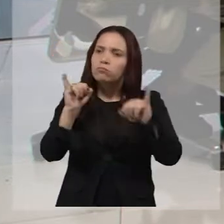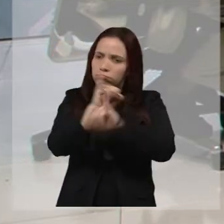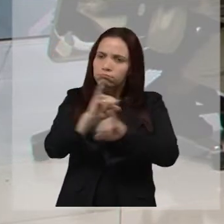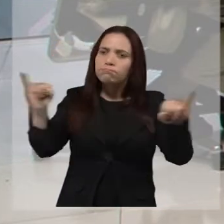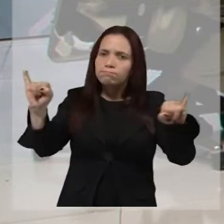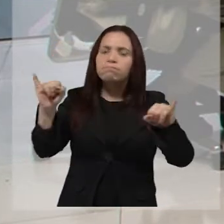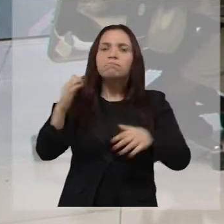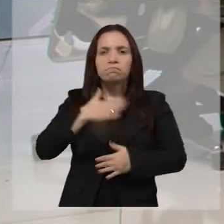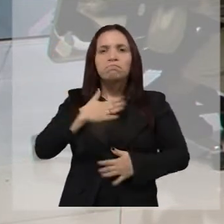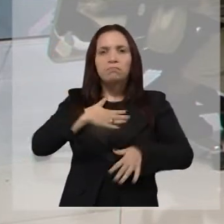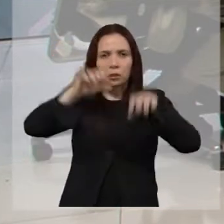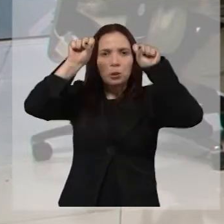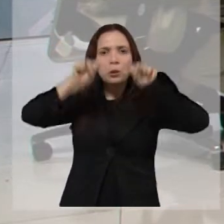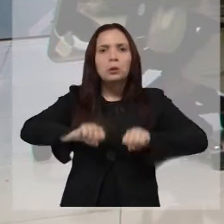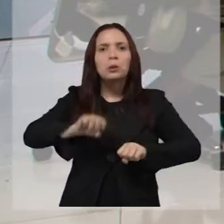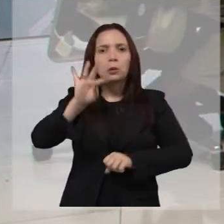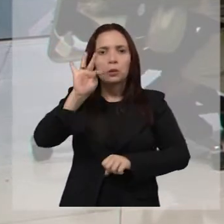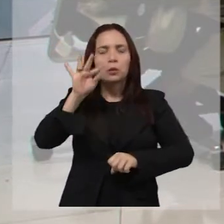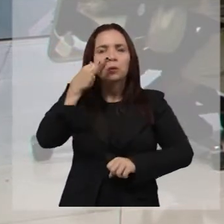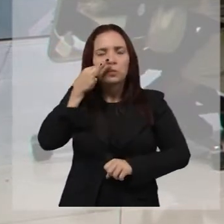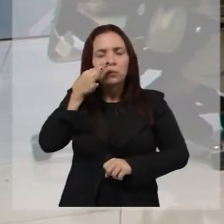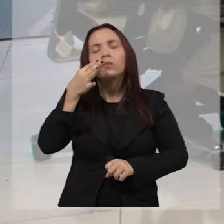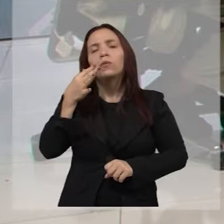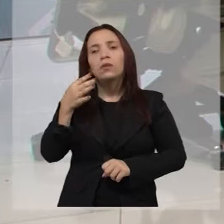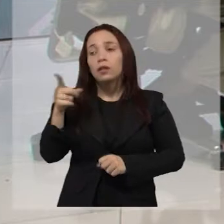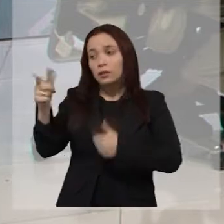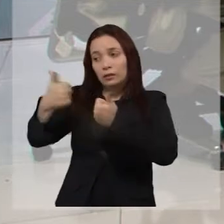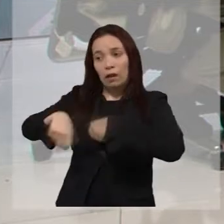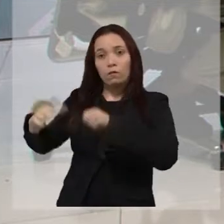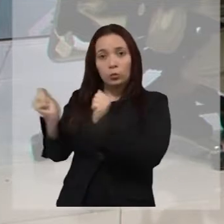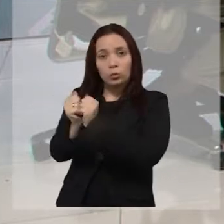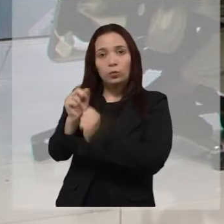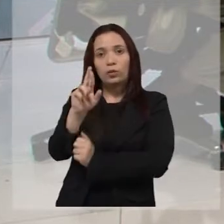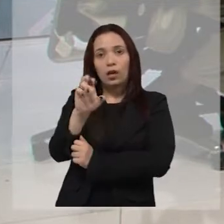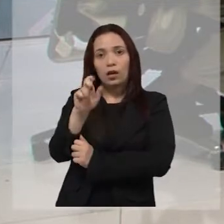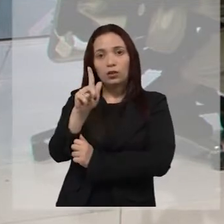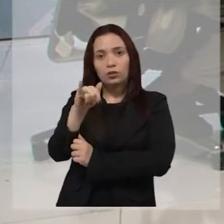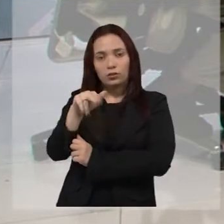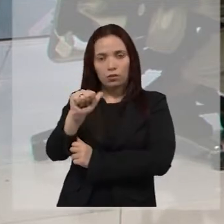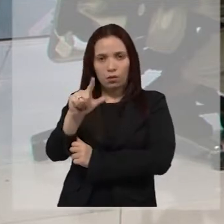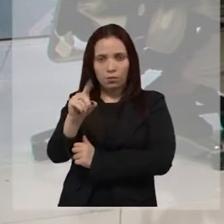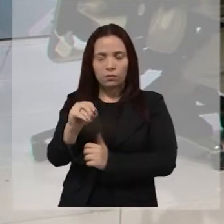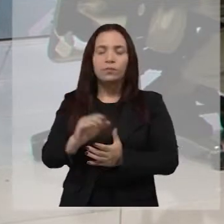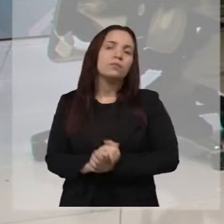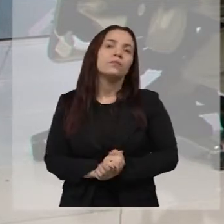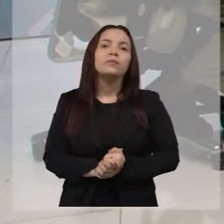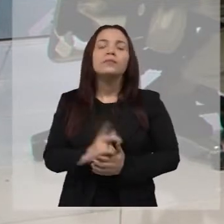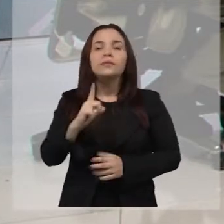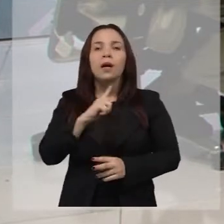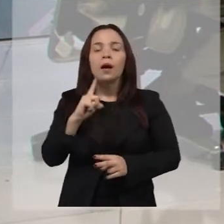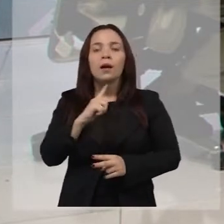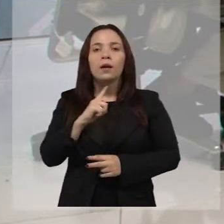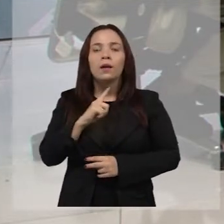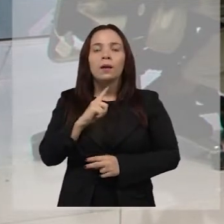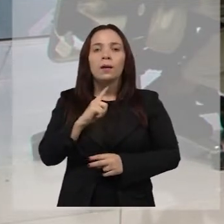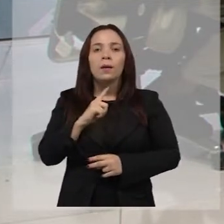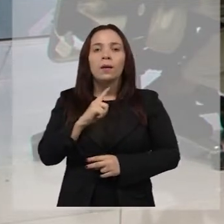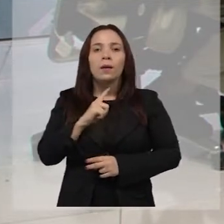de dar esse testemunho, o doutor Reginaldo estava conosco lá nessa visita, foram